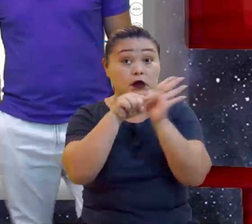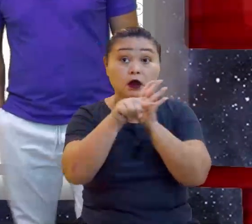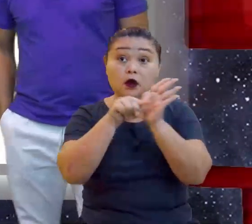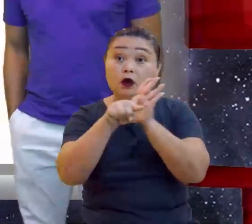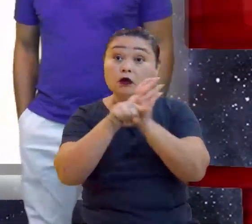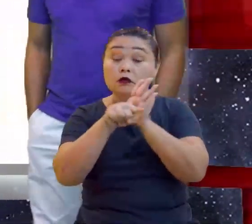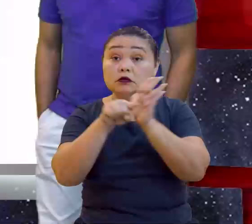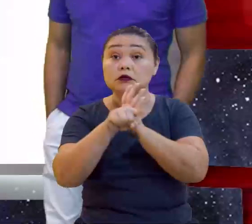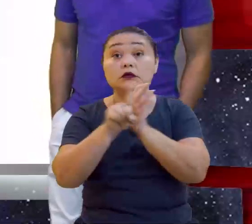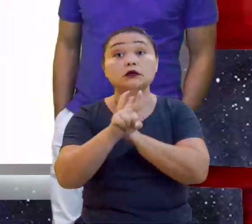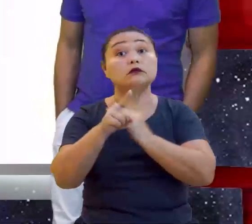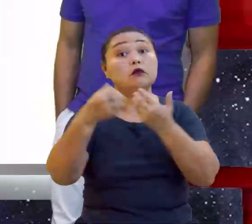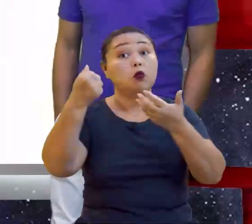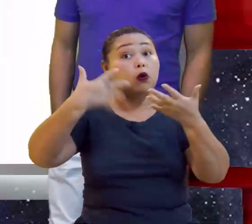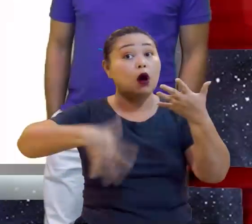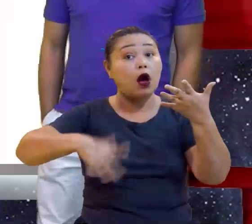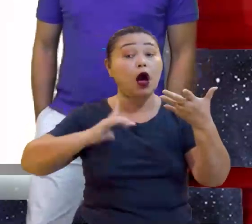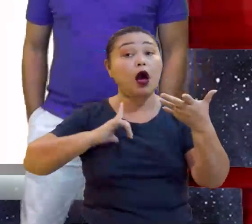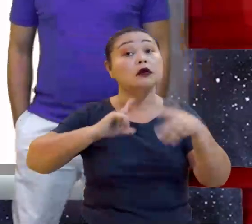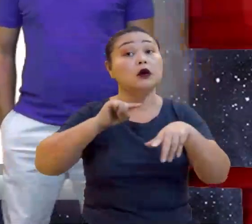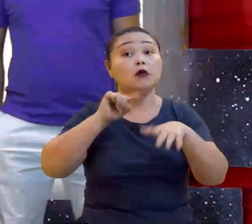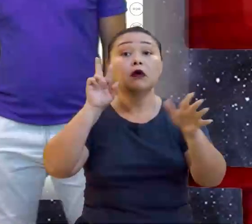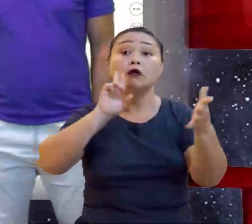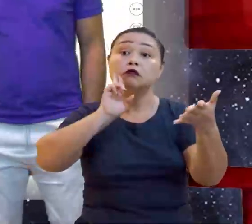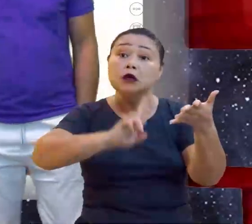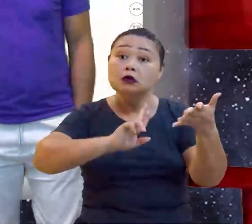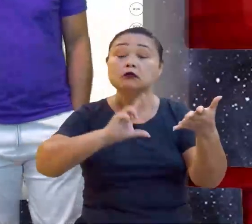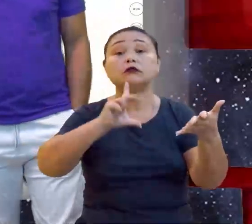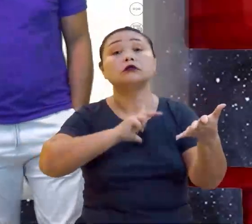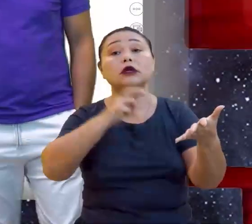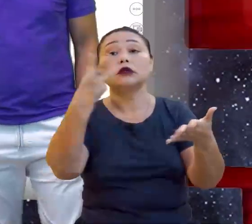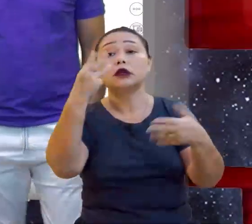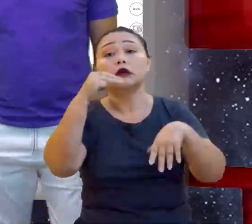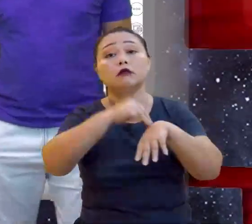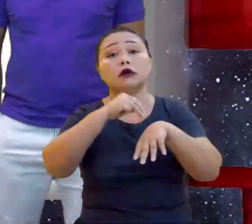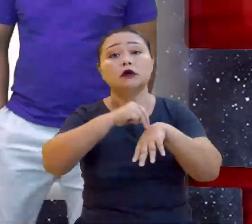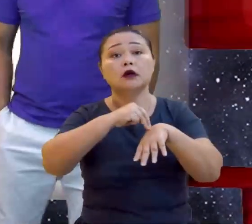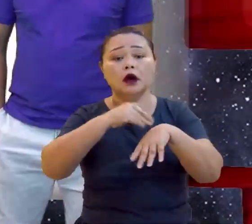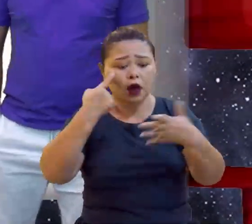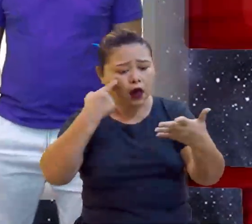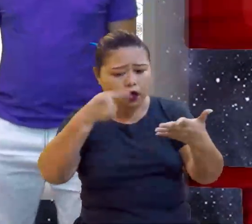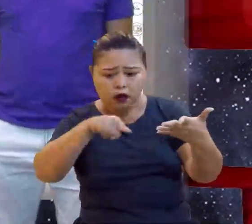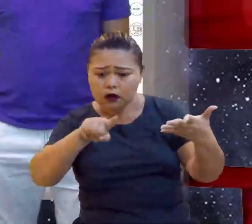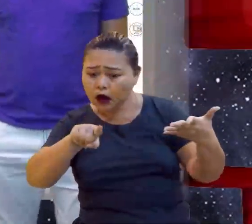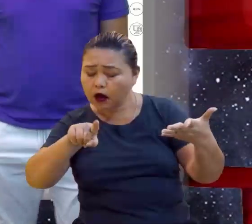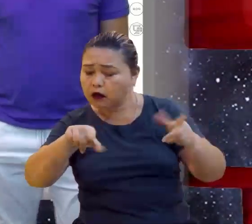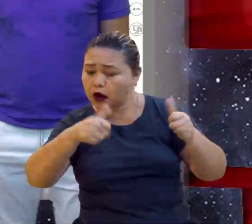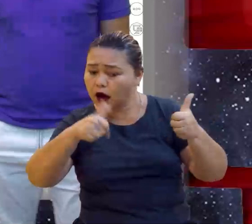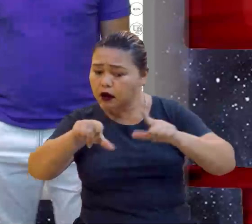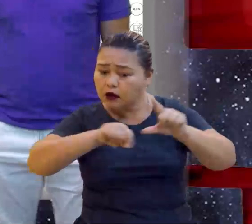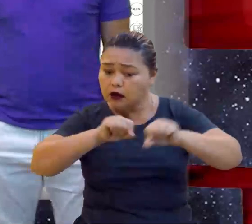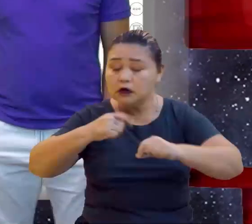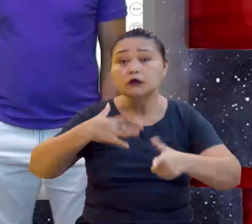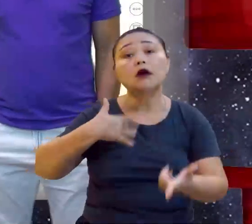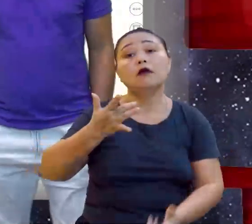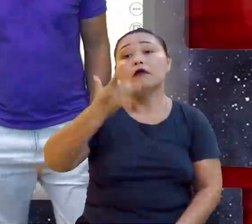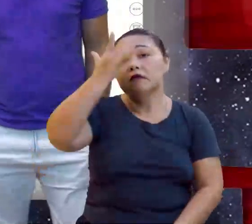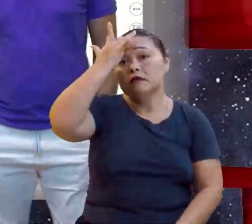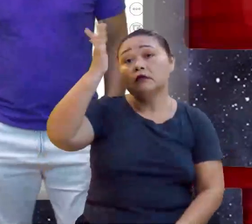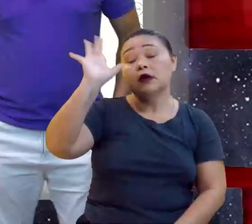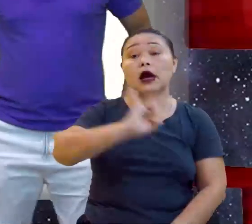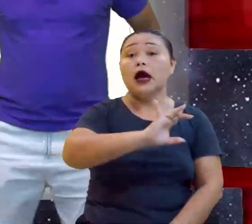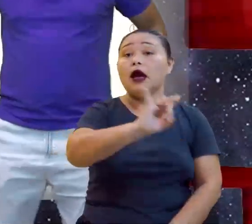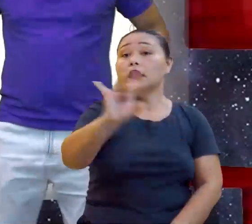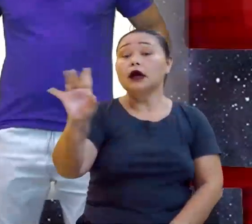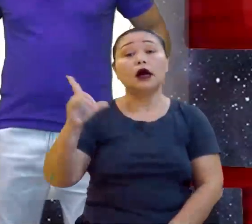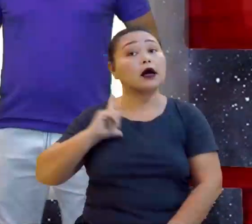média 3 minutos para cada uma. Então você precisa agilizar naquelas que você considera fáceis. Por que você considera fáceis? Cada pessoa tem